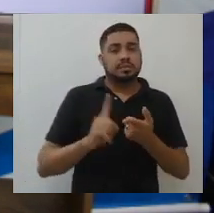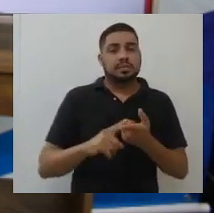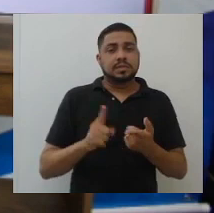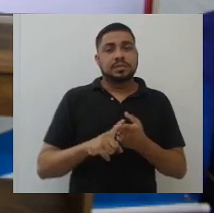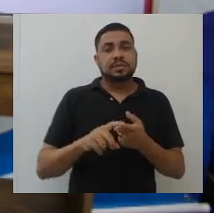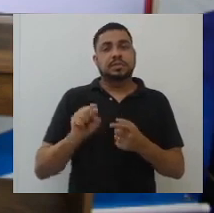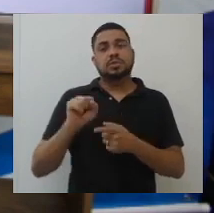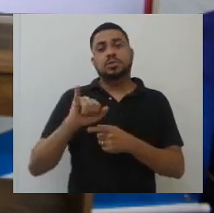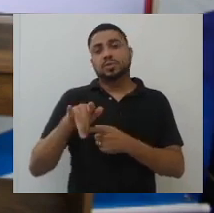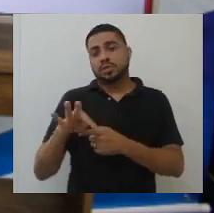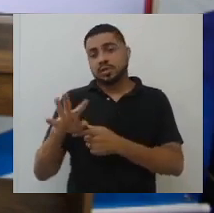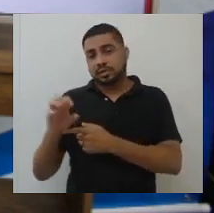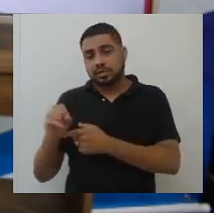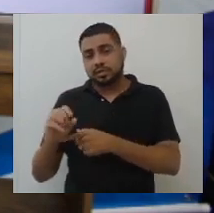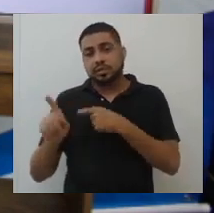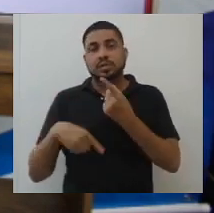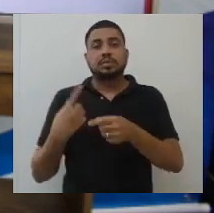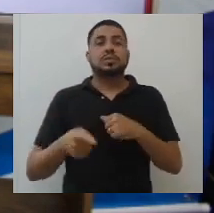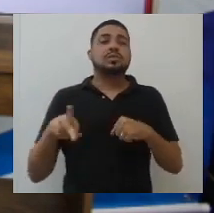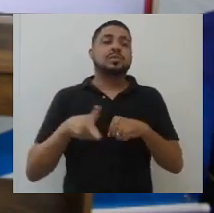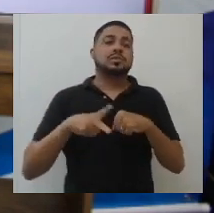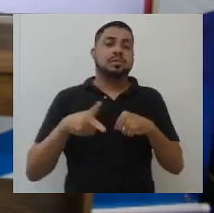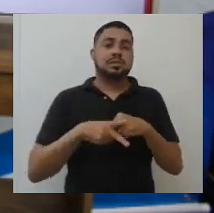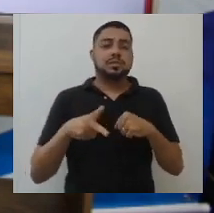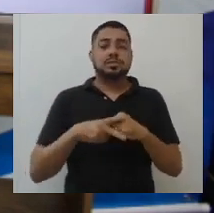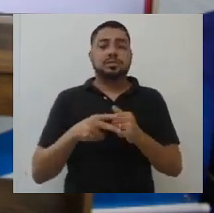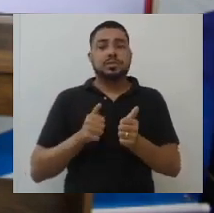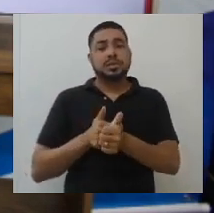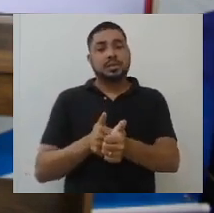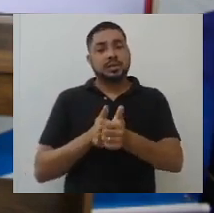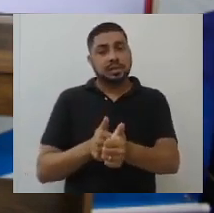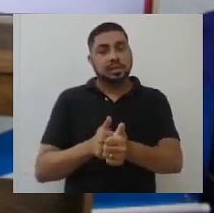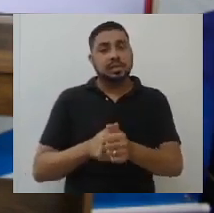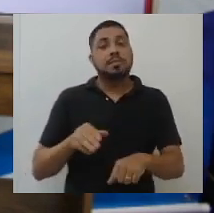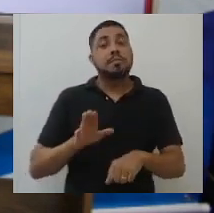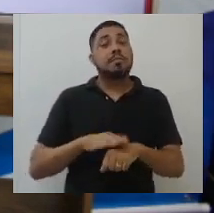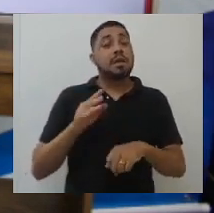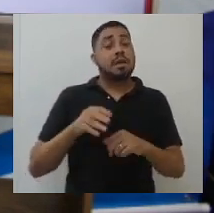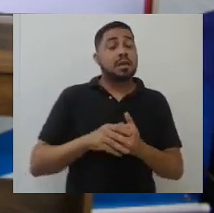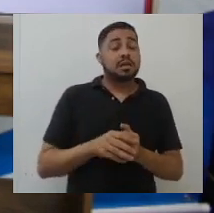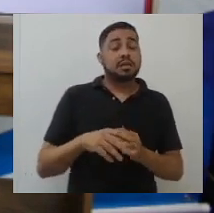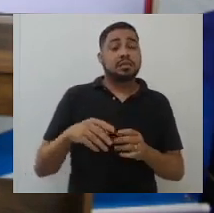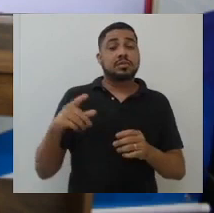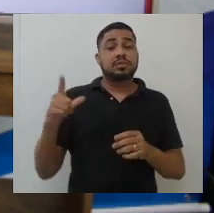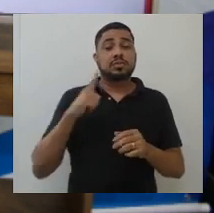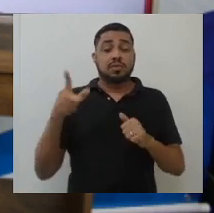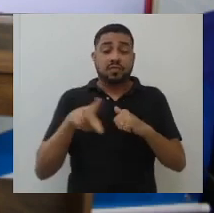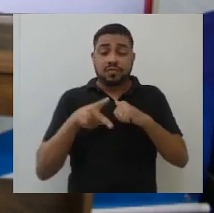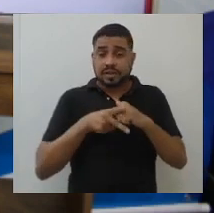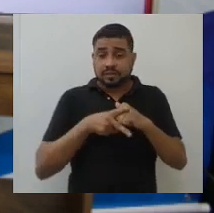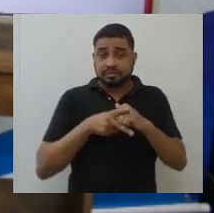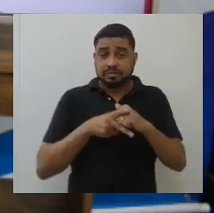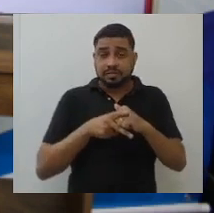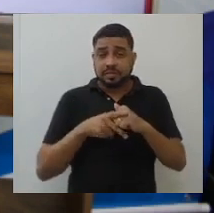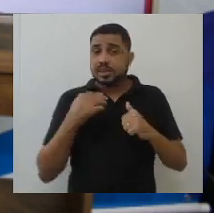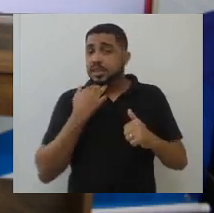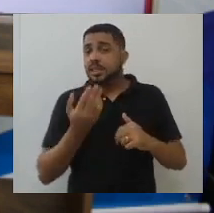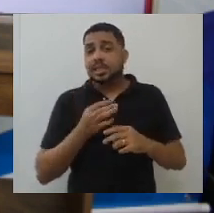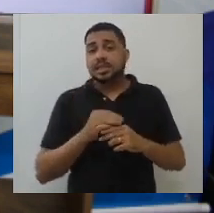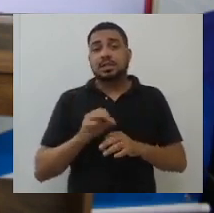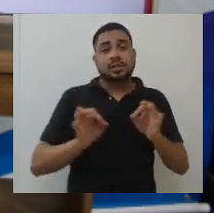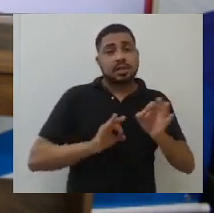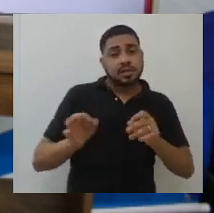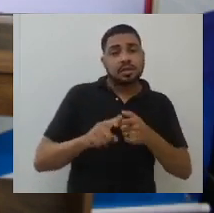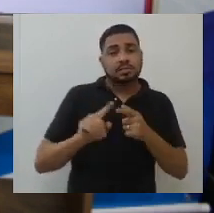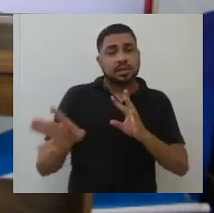sujeito, depois o verbo auxiliar indicado aquele sujeito, mais o verbo sem nenhuma alteração e o complemento. Perdão,